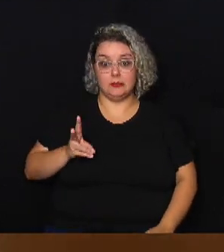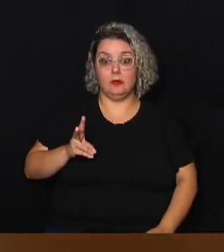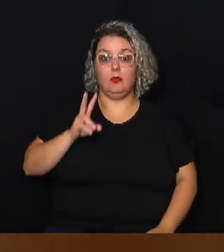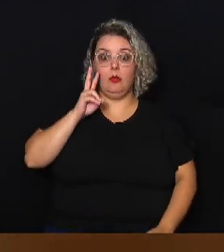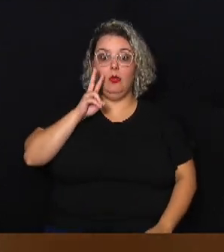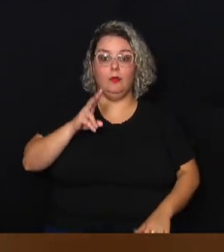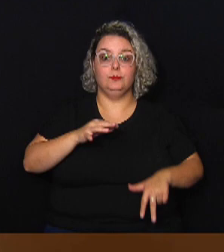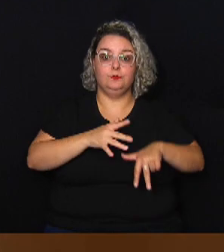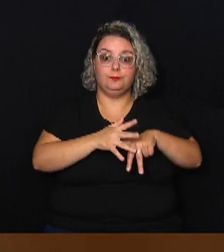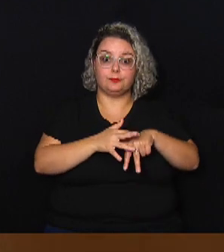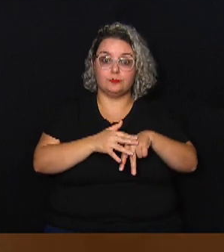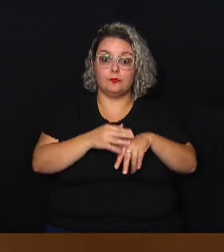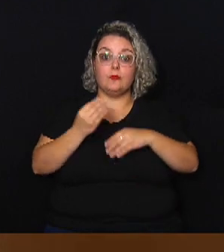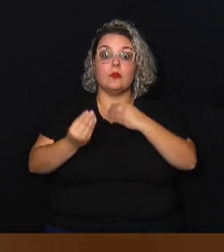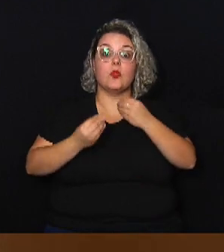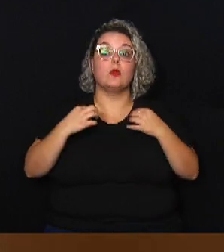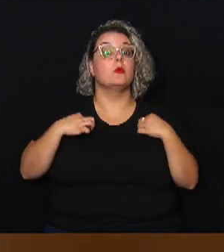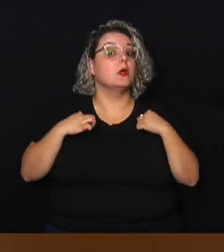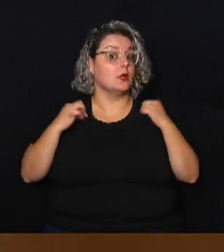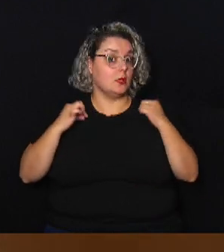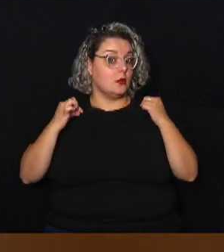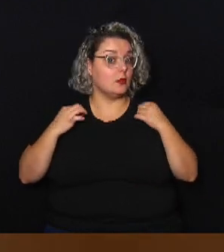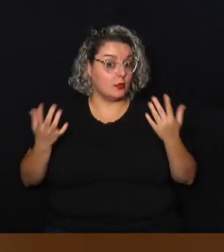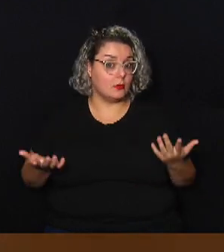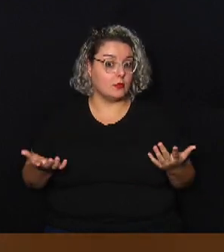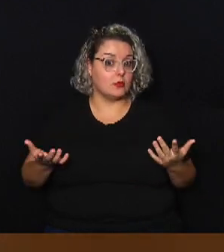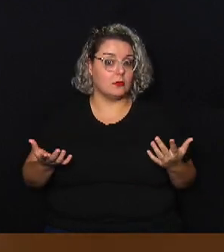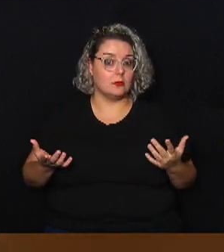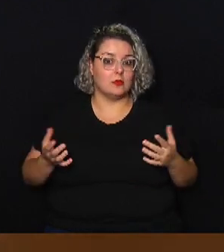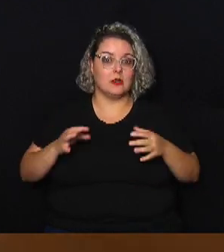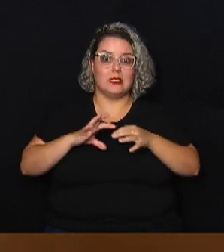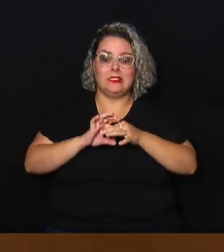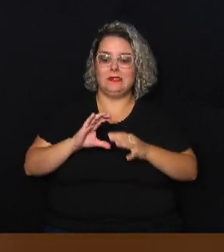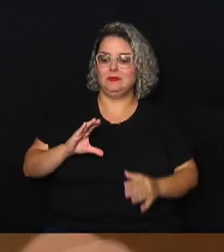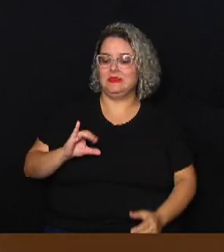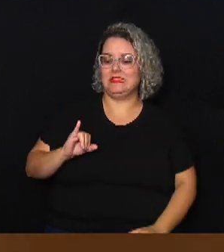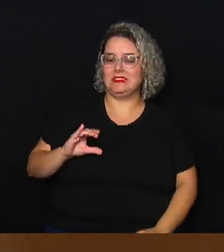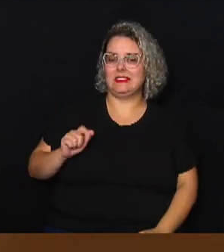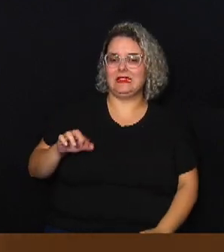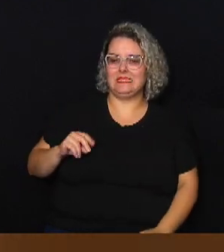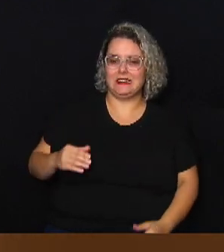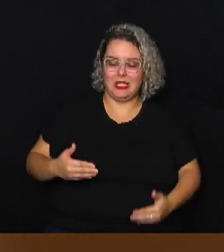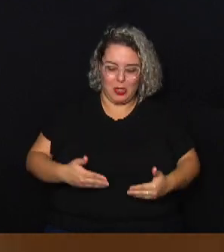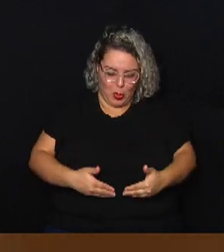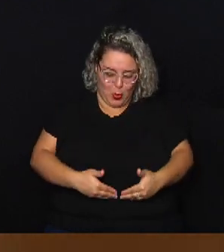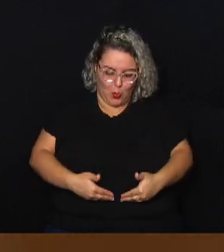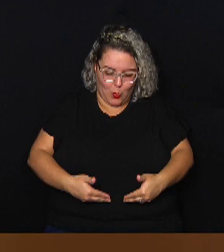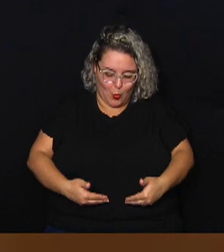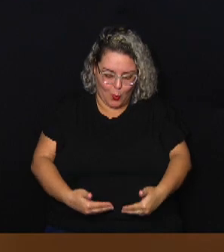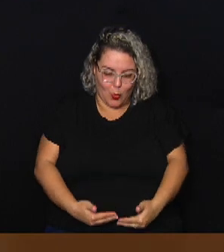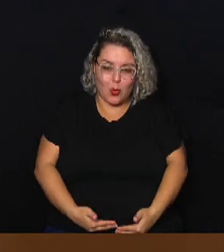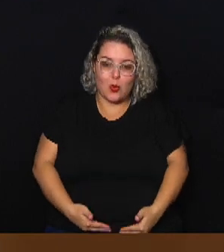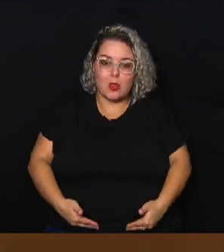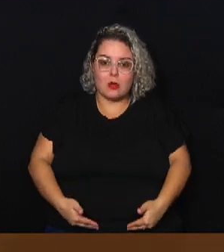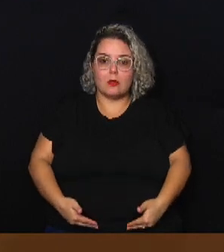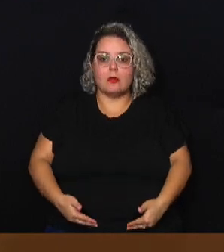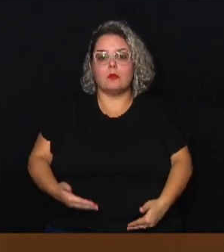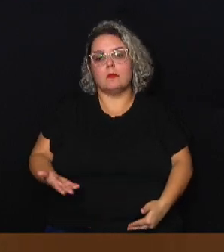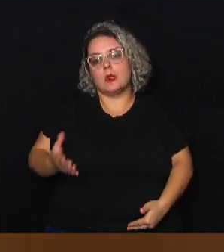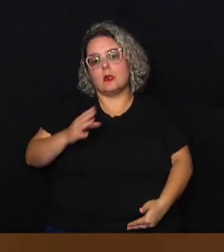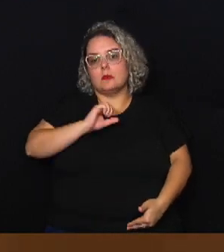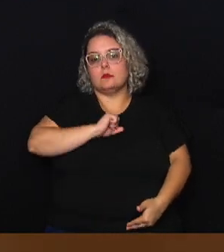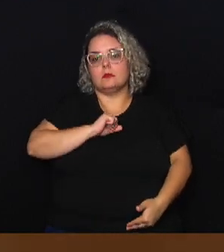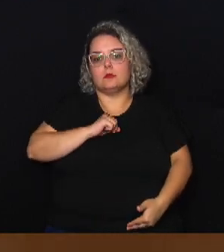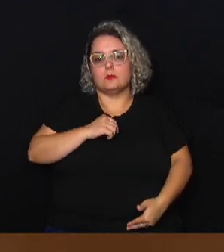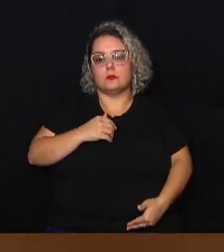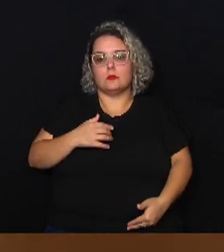paciente como que são as vestimentas, porque às vezes você deixa uma cicatriz no abdômen baixa, bonitinha, só que a paciente gosta de